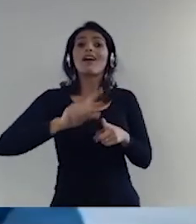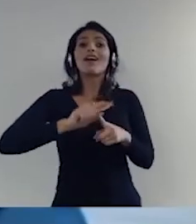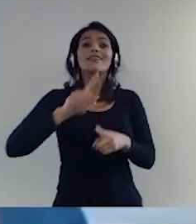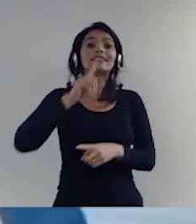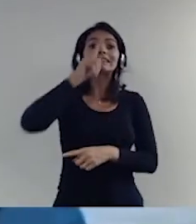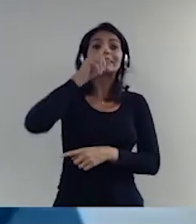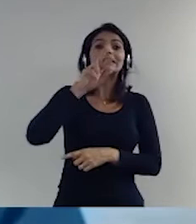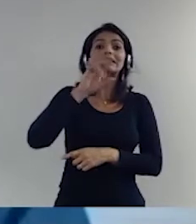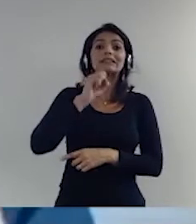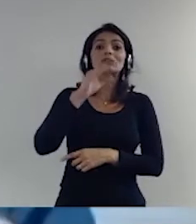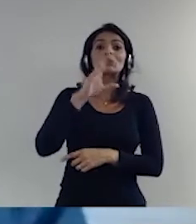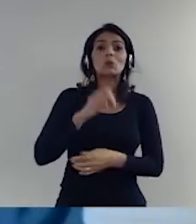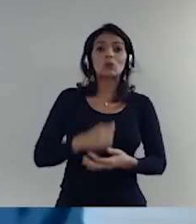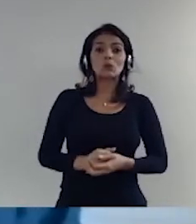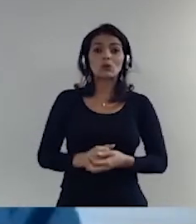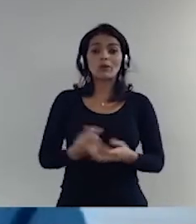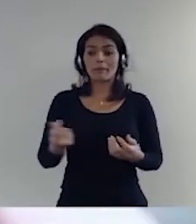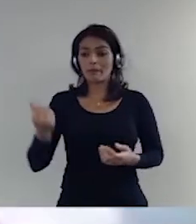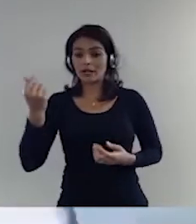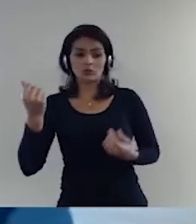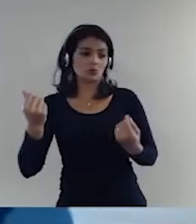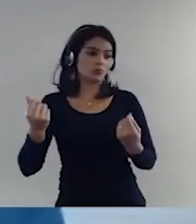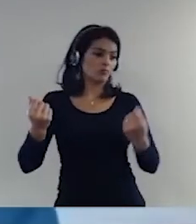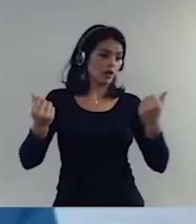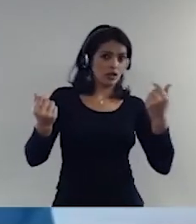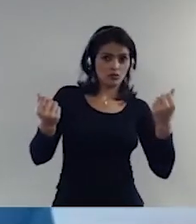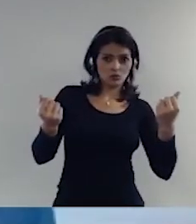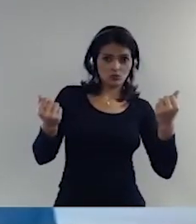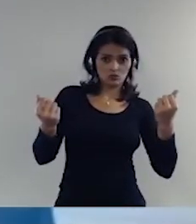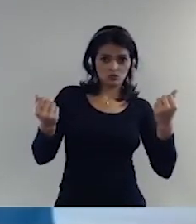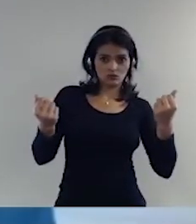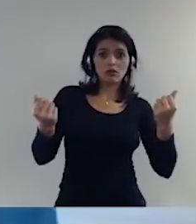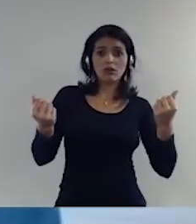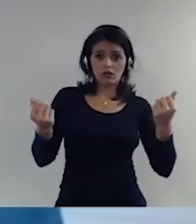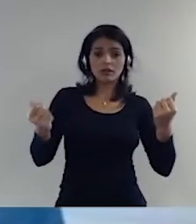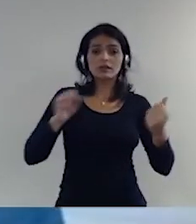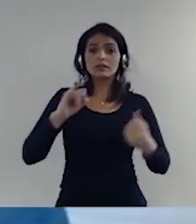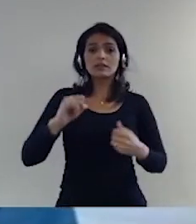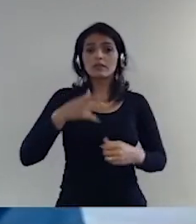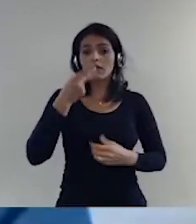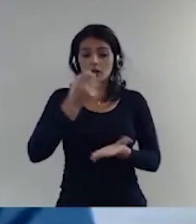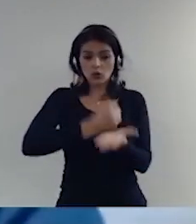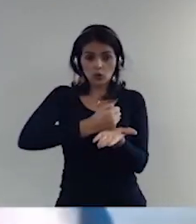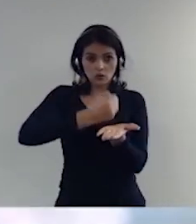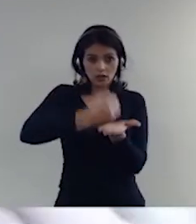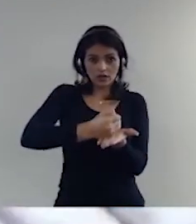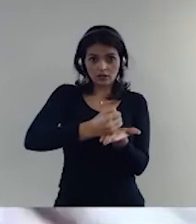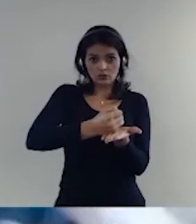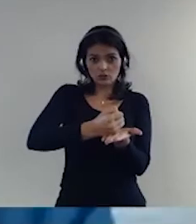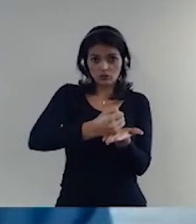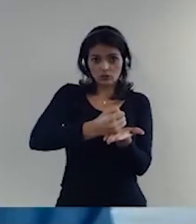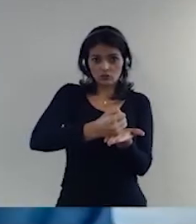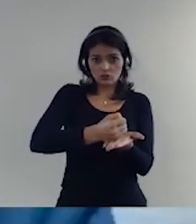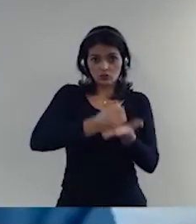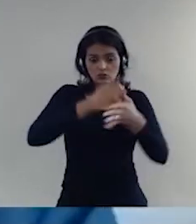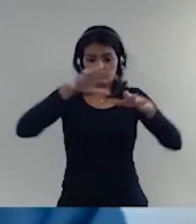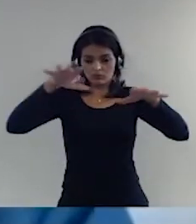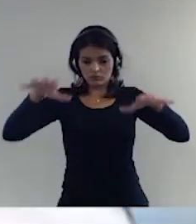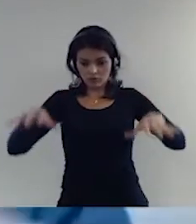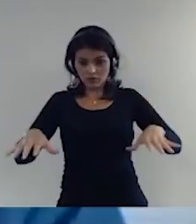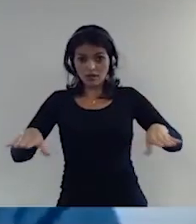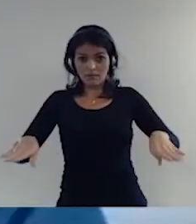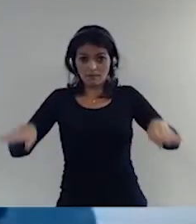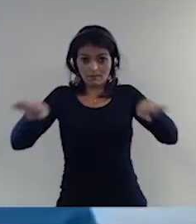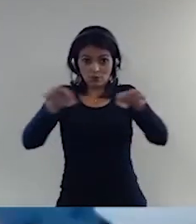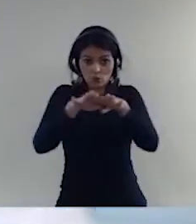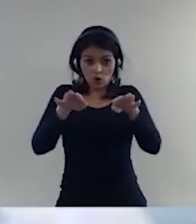Contrato é precificado pelas partes. Se estamos falando de contratos entre partes paritárias,